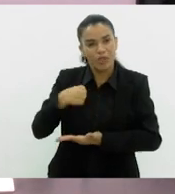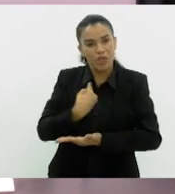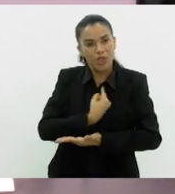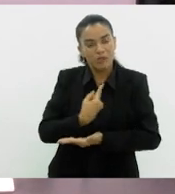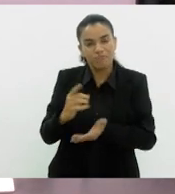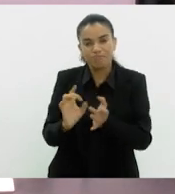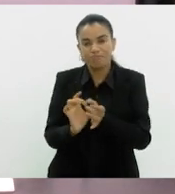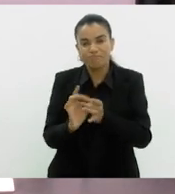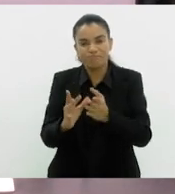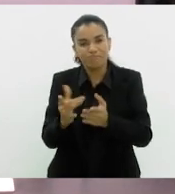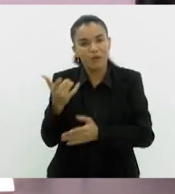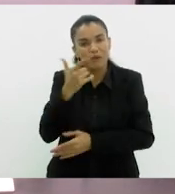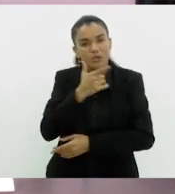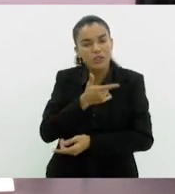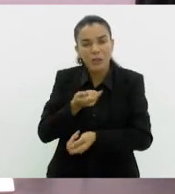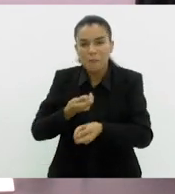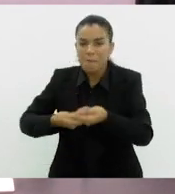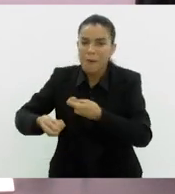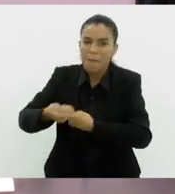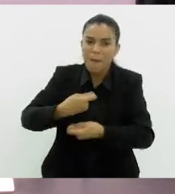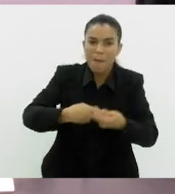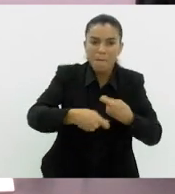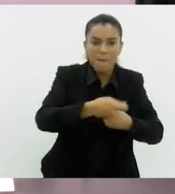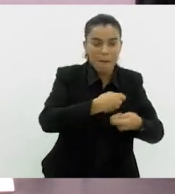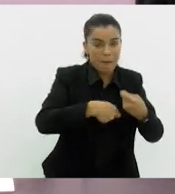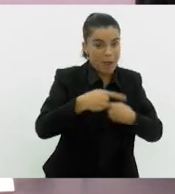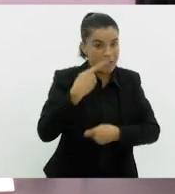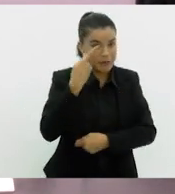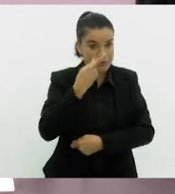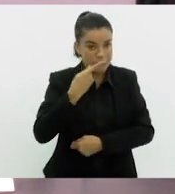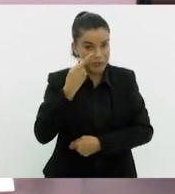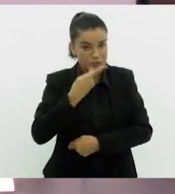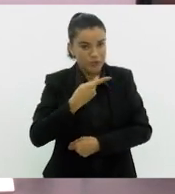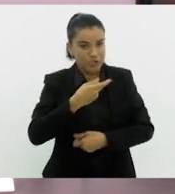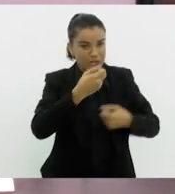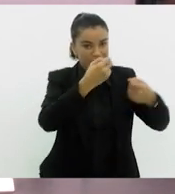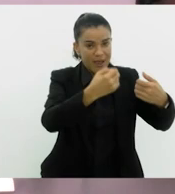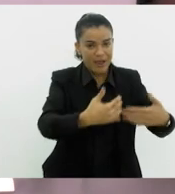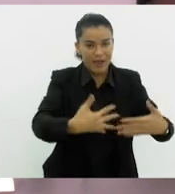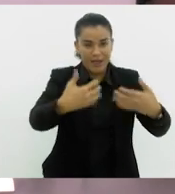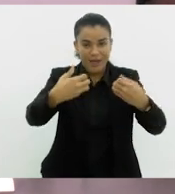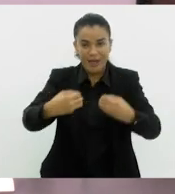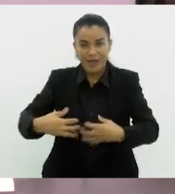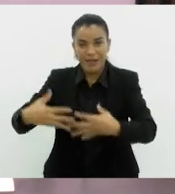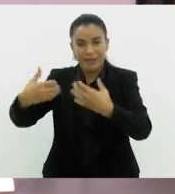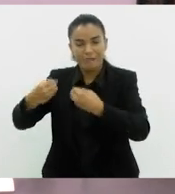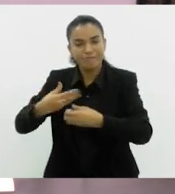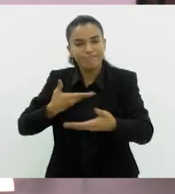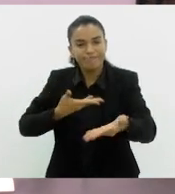para dialogar com os municípios, uma vez que muitas das políticas aqui colocadas elas dialogam